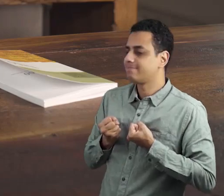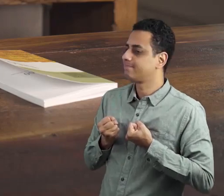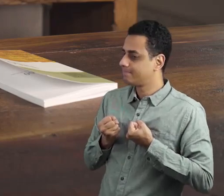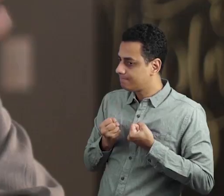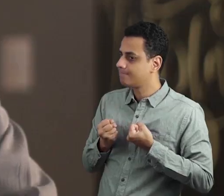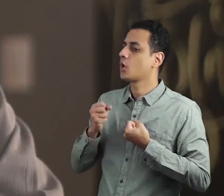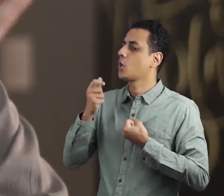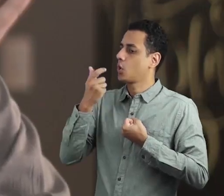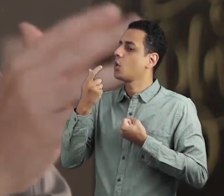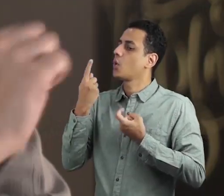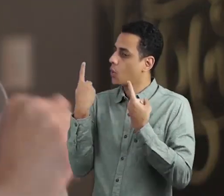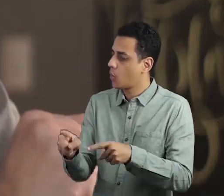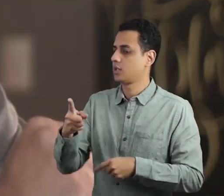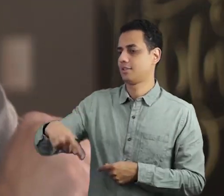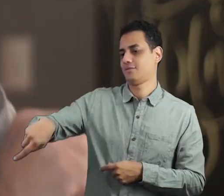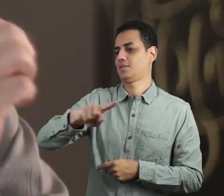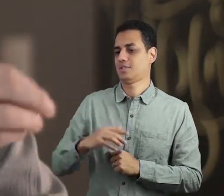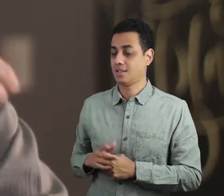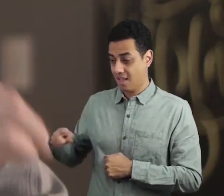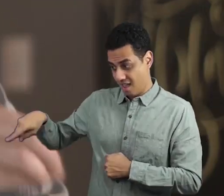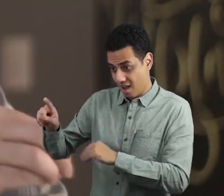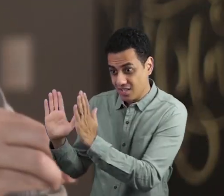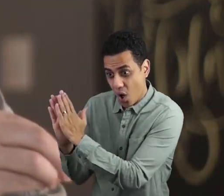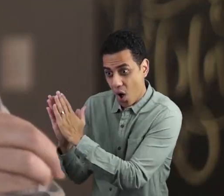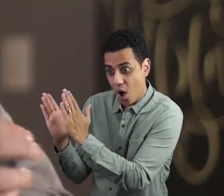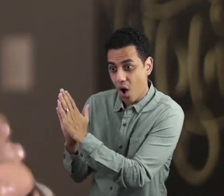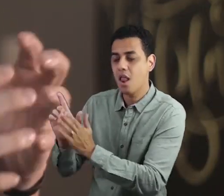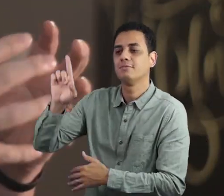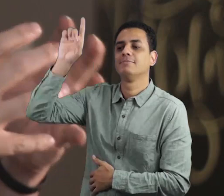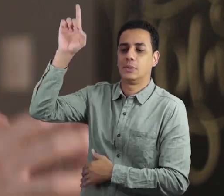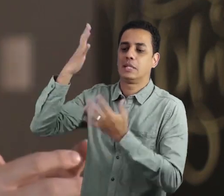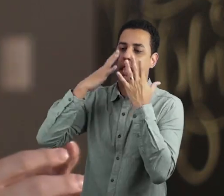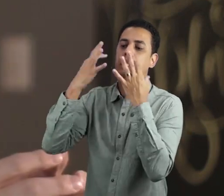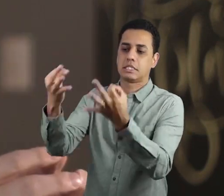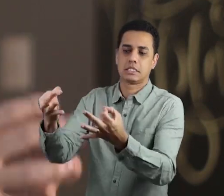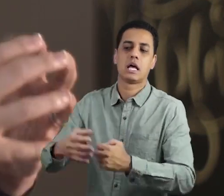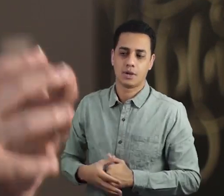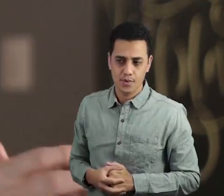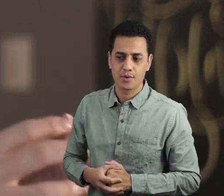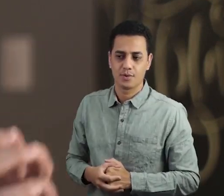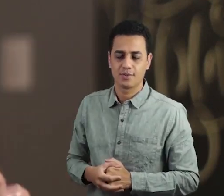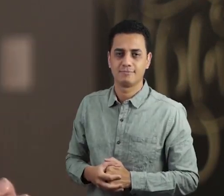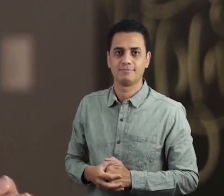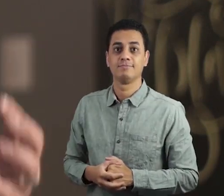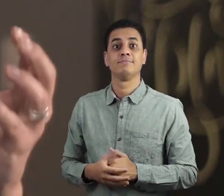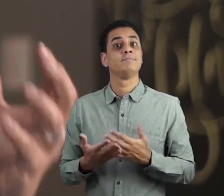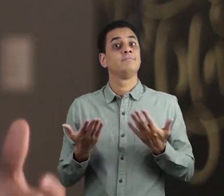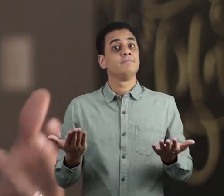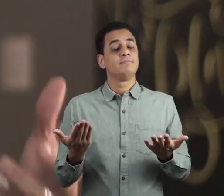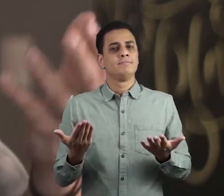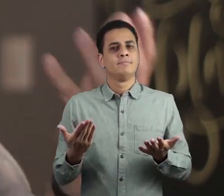oprimido a Deus. Eu quero ajudar você a entender que nesses momentos, um homem de Deus, um homem justo,